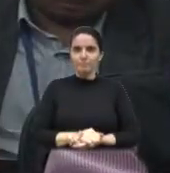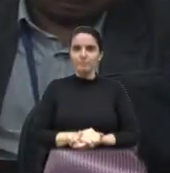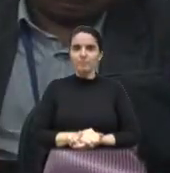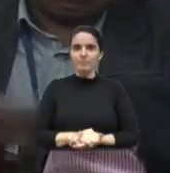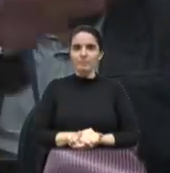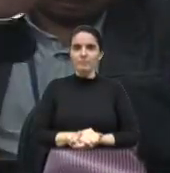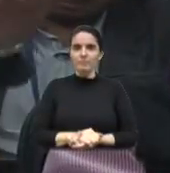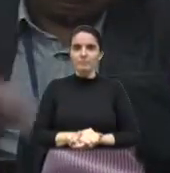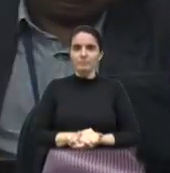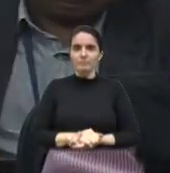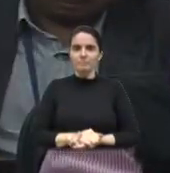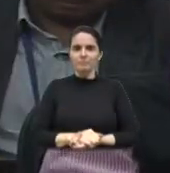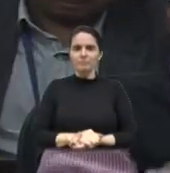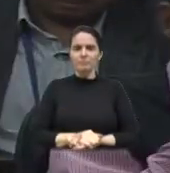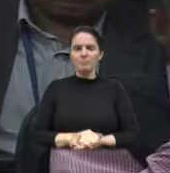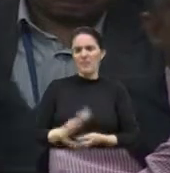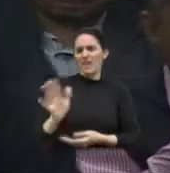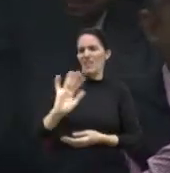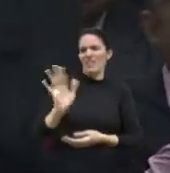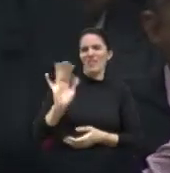Vamos liberar.